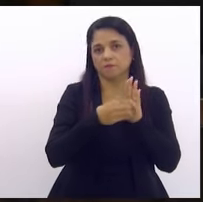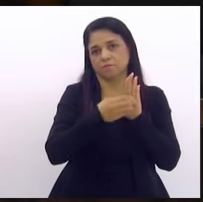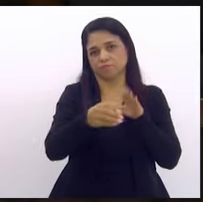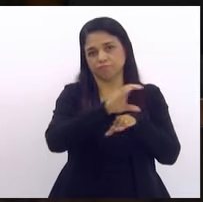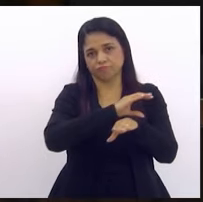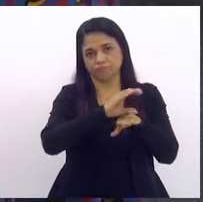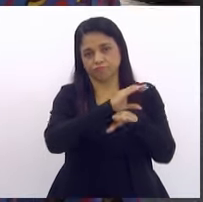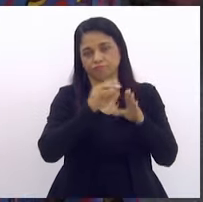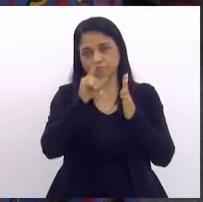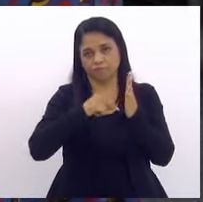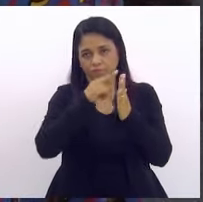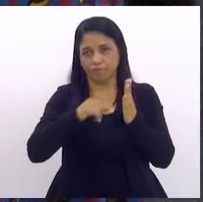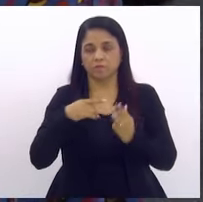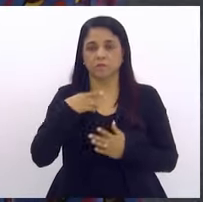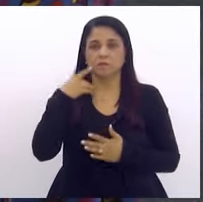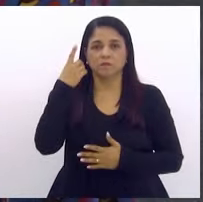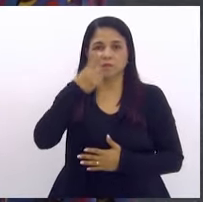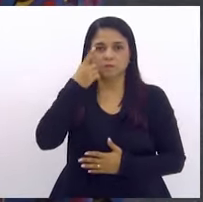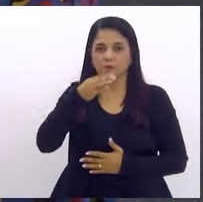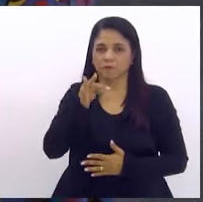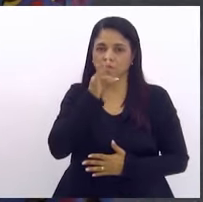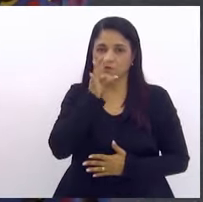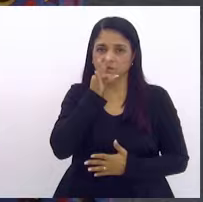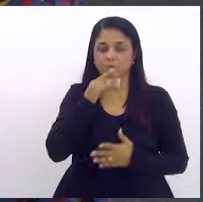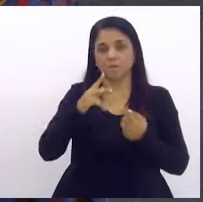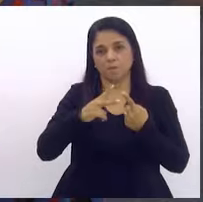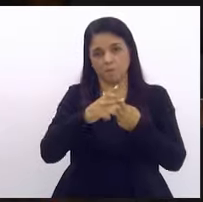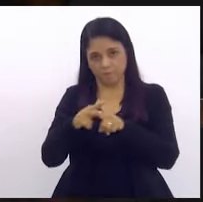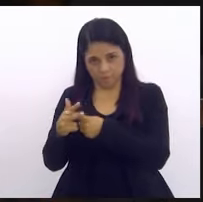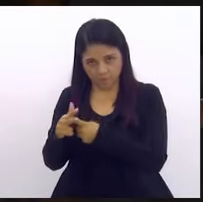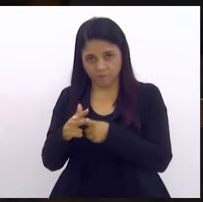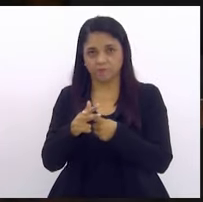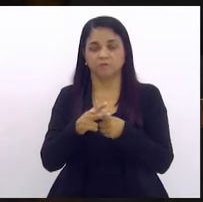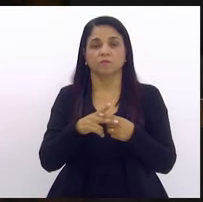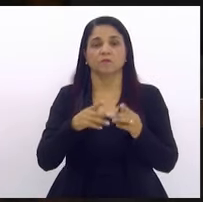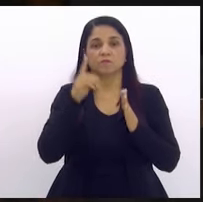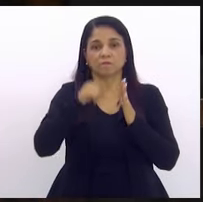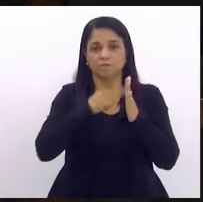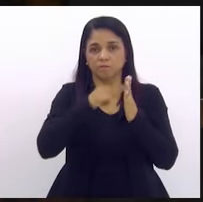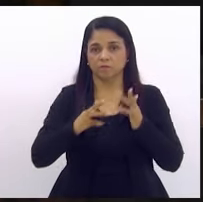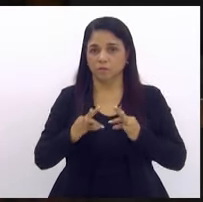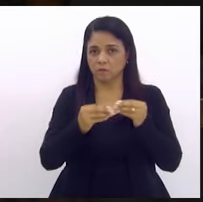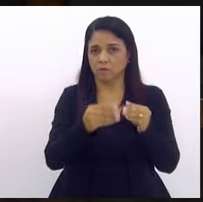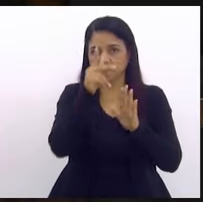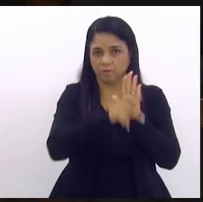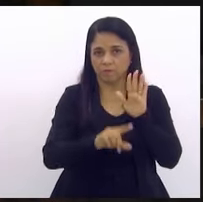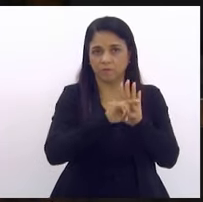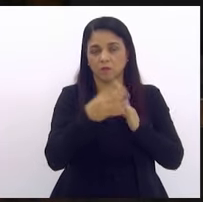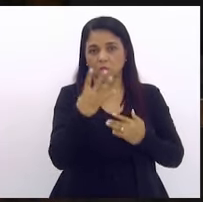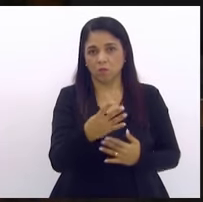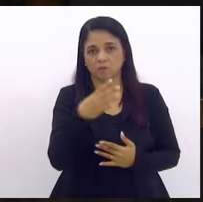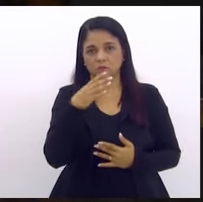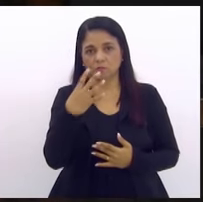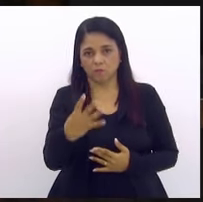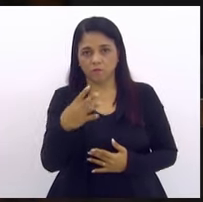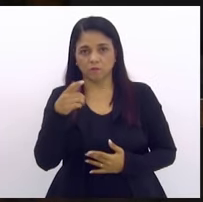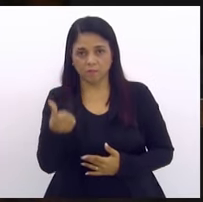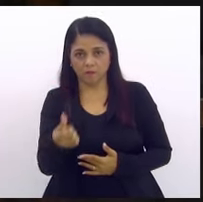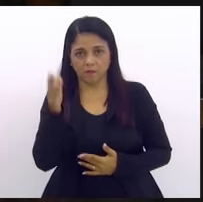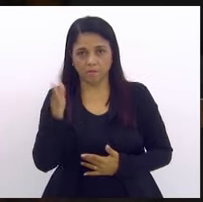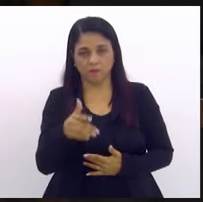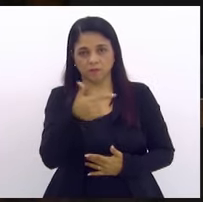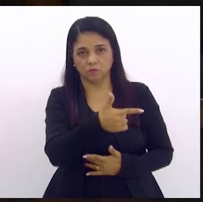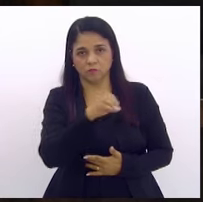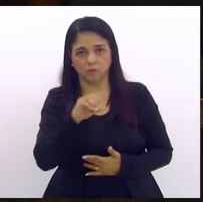deputado Jorge Felipe Neto. Pela manutenção, presidente. Veto total posto ao projeto de lei número 446/2011, de